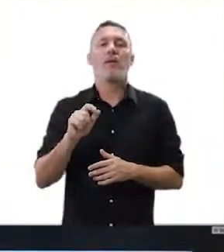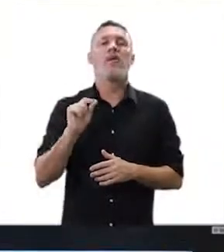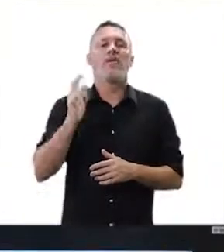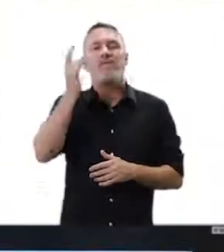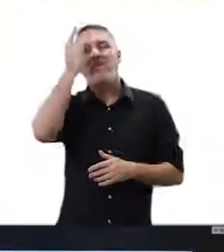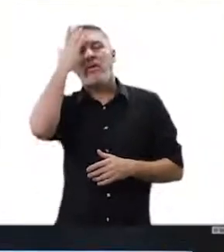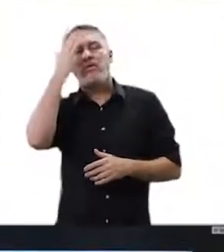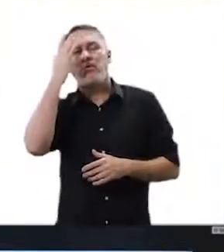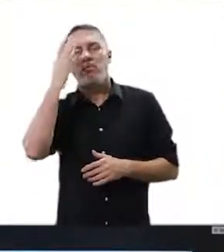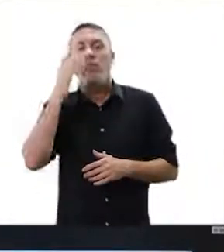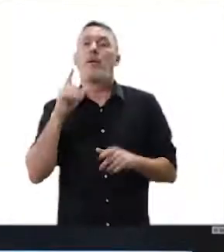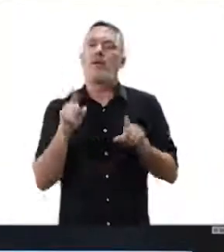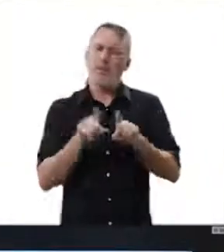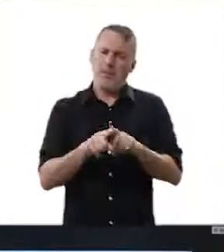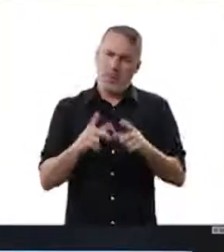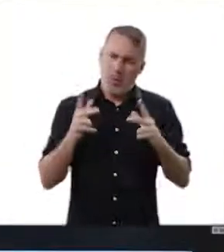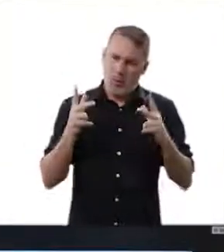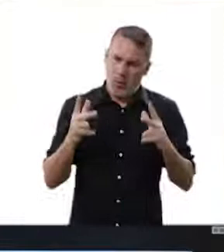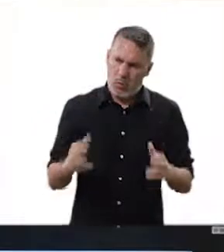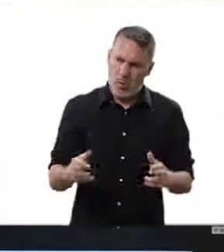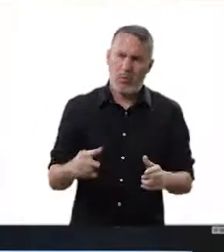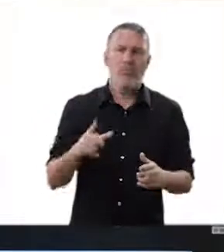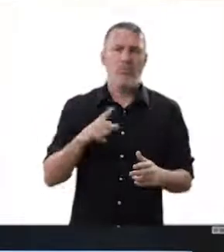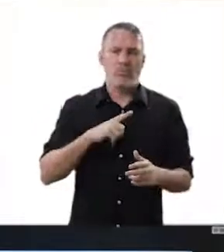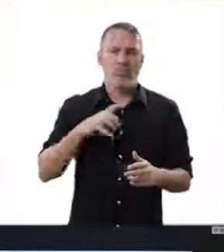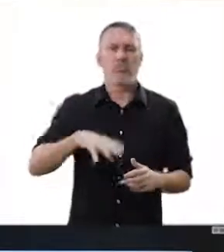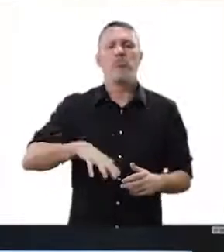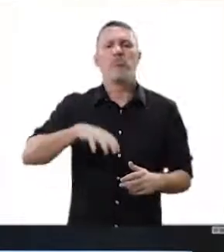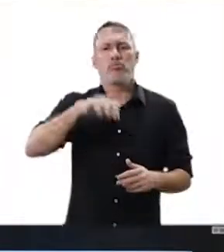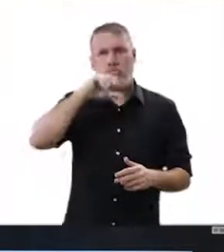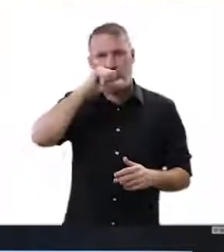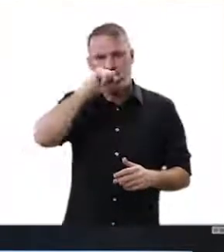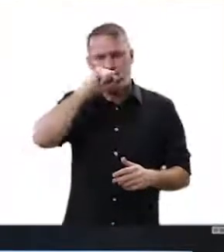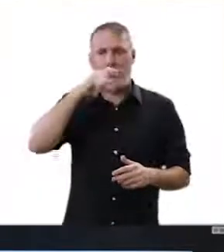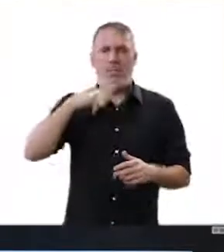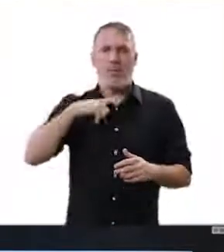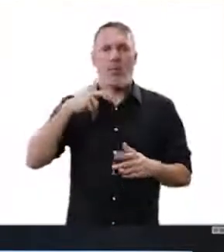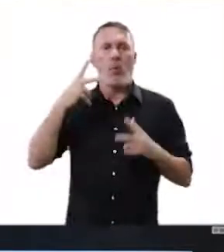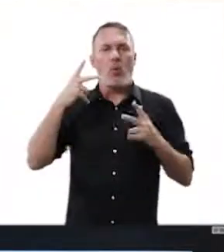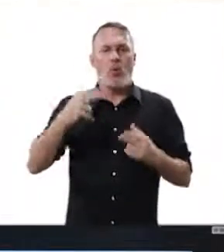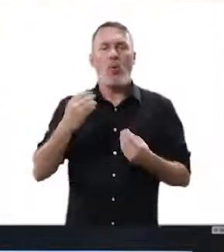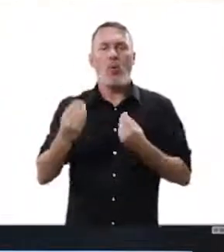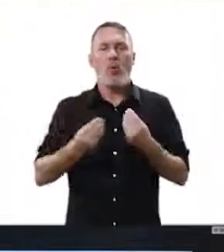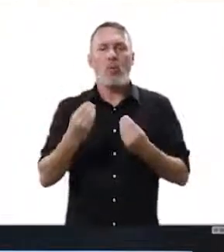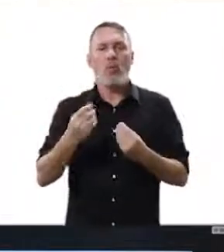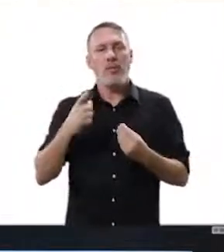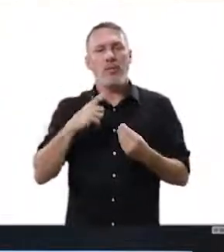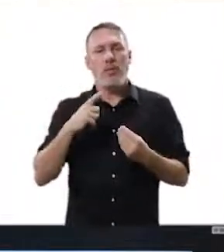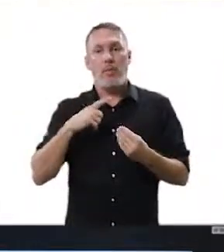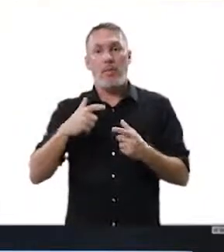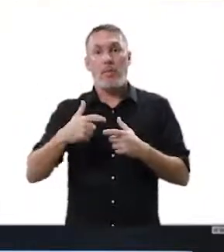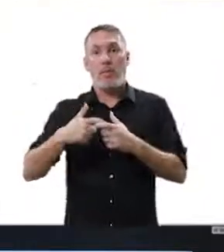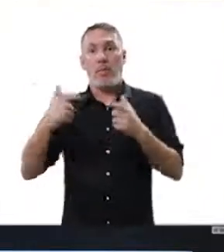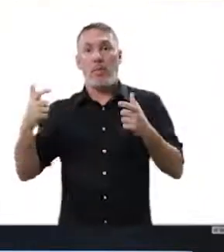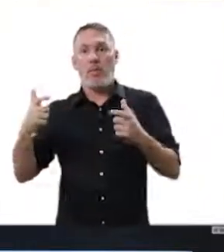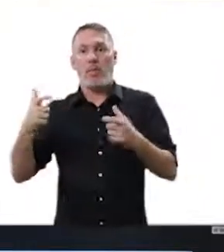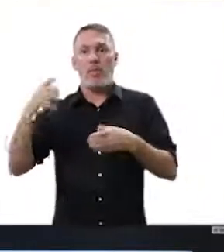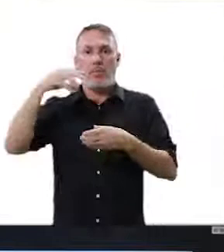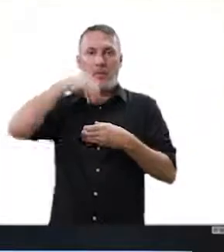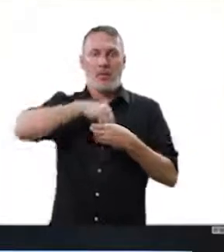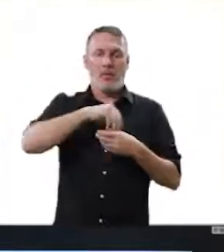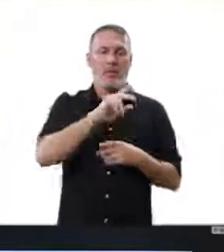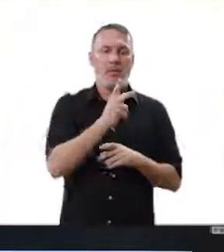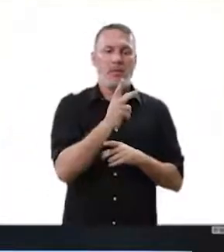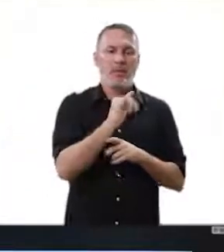o hipotônico. Só que aqui ele vai acontecer para moléculas maiores, aquelas que necessitam de